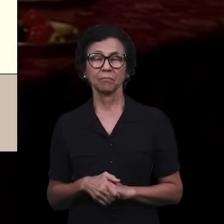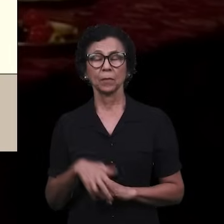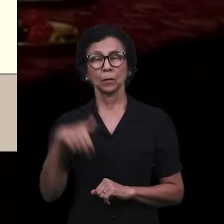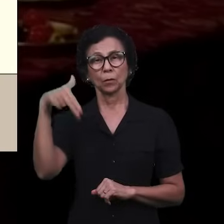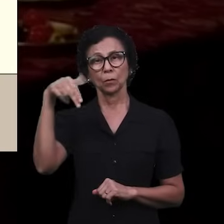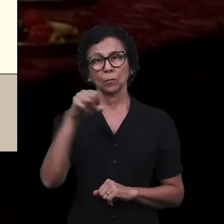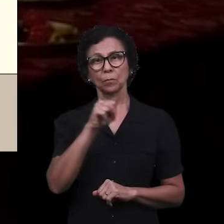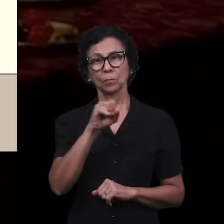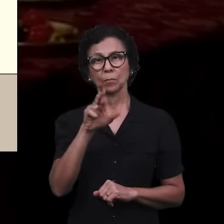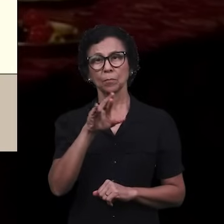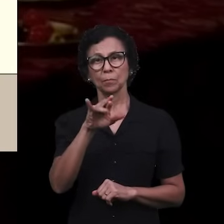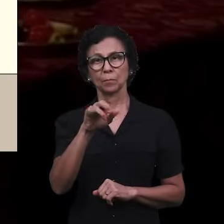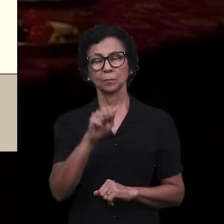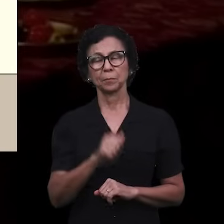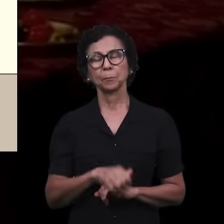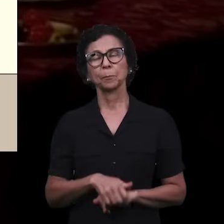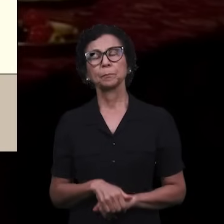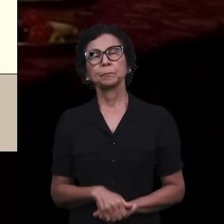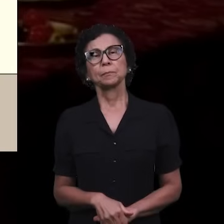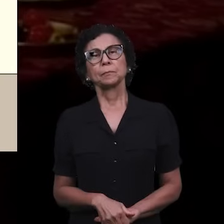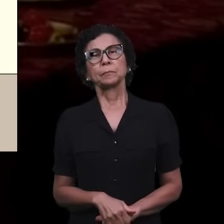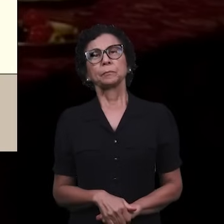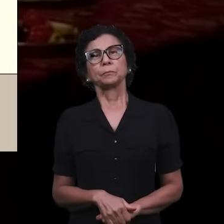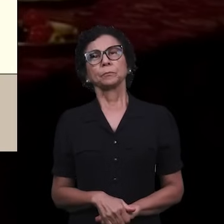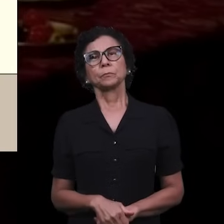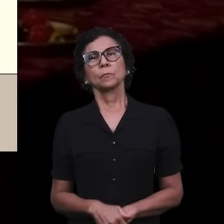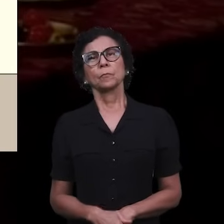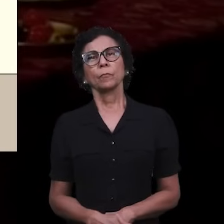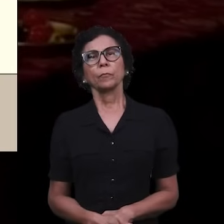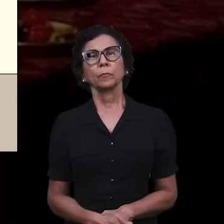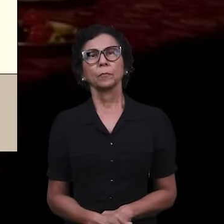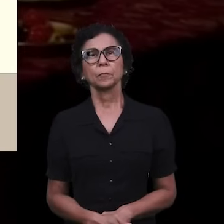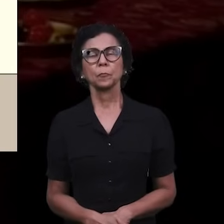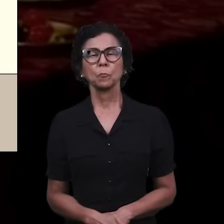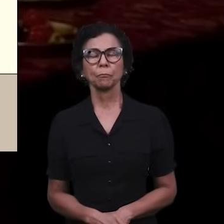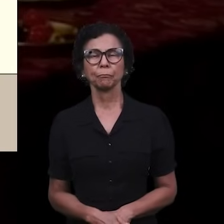né? Aquela região lá do norte.